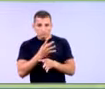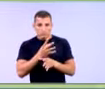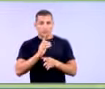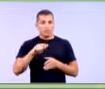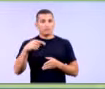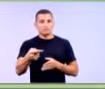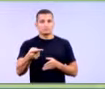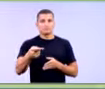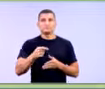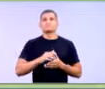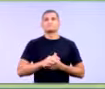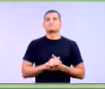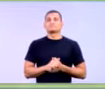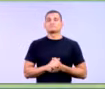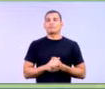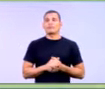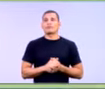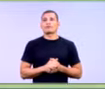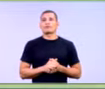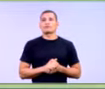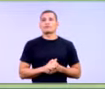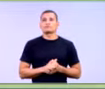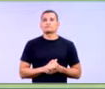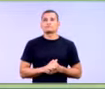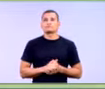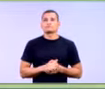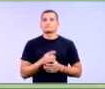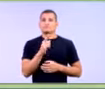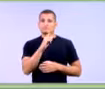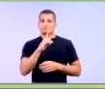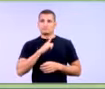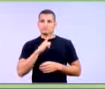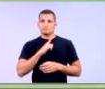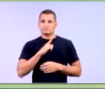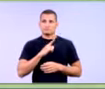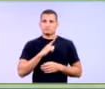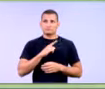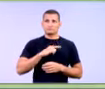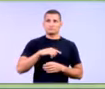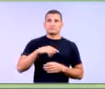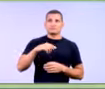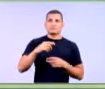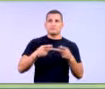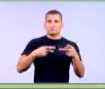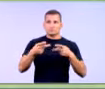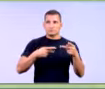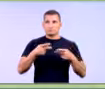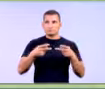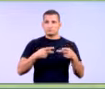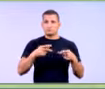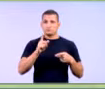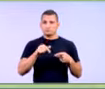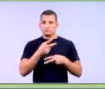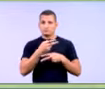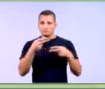Aqui nós temos, né, a referência. Quando eu falo de referência, são os elementos